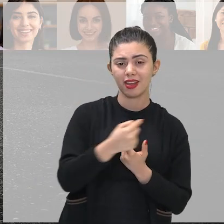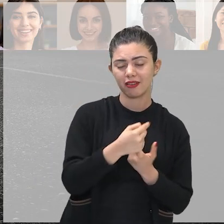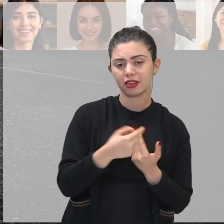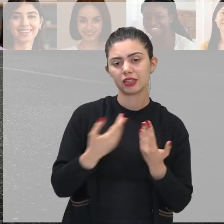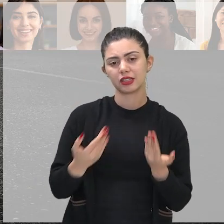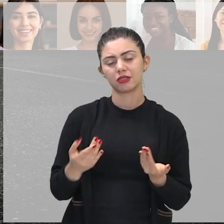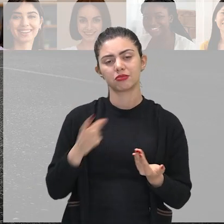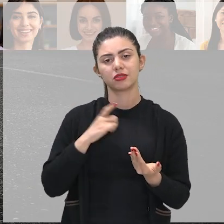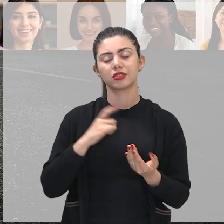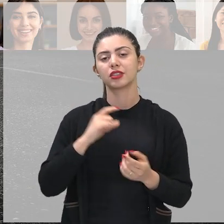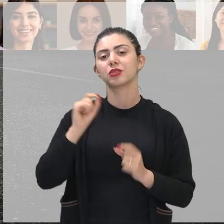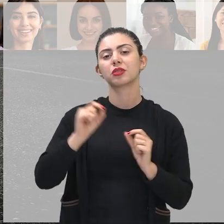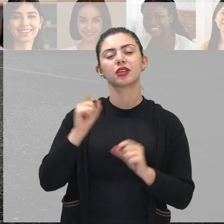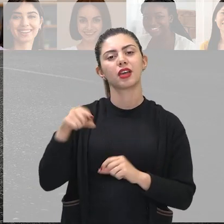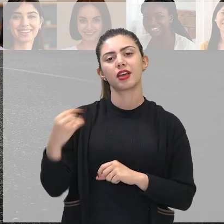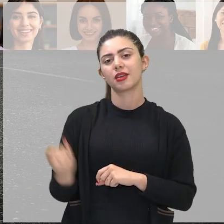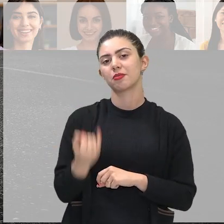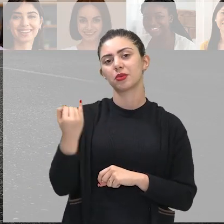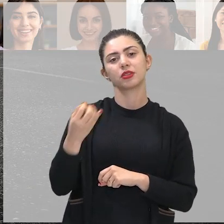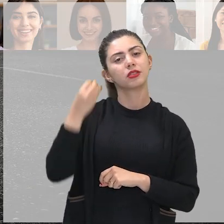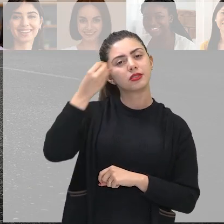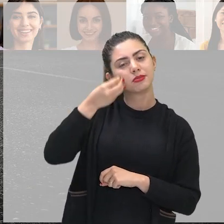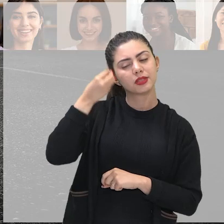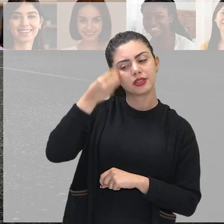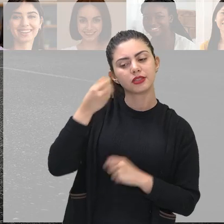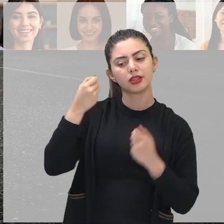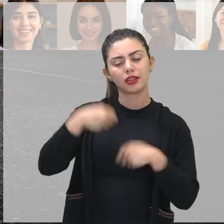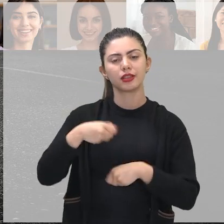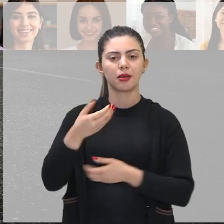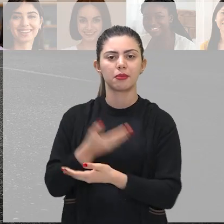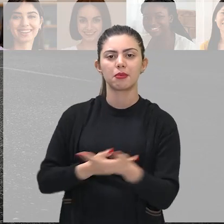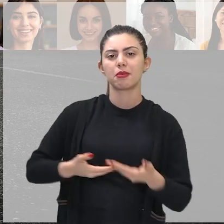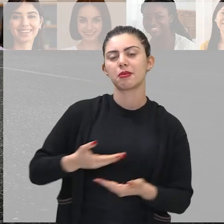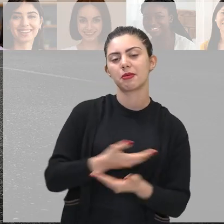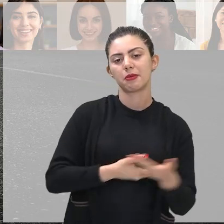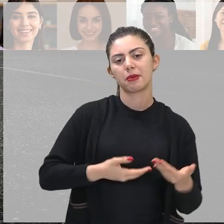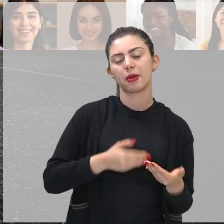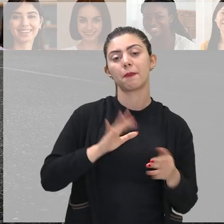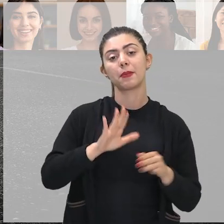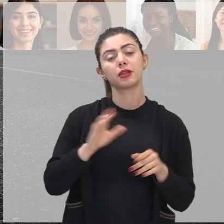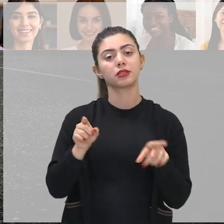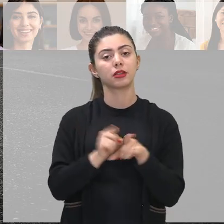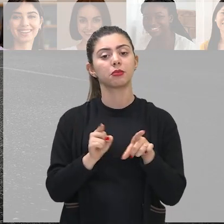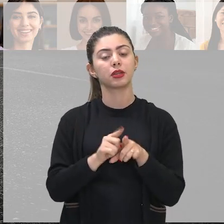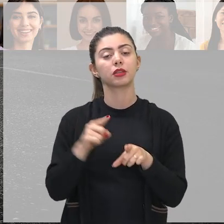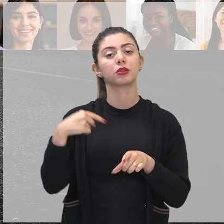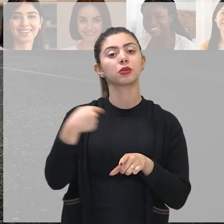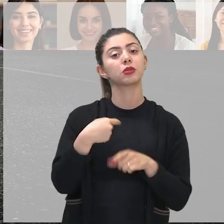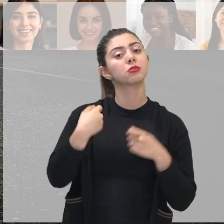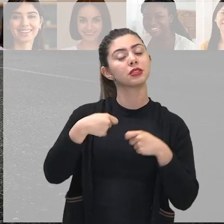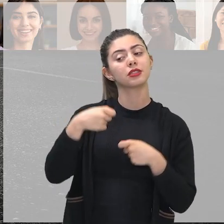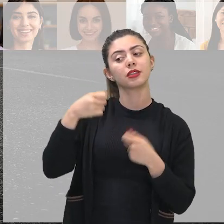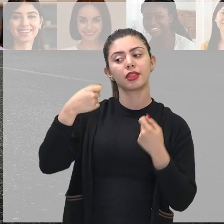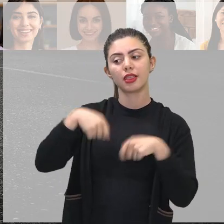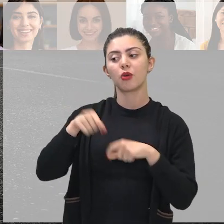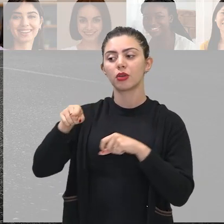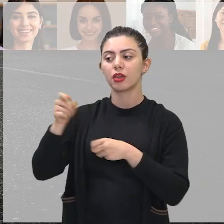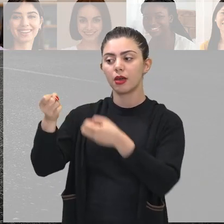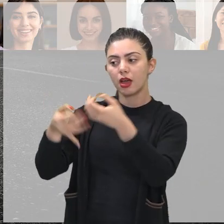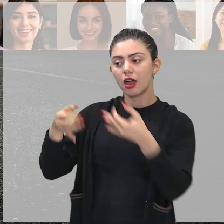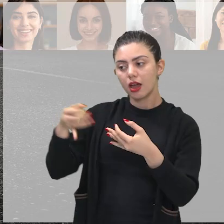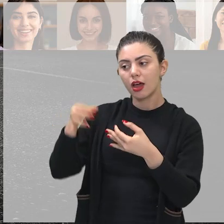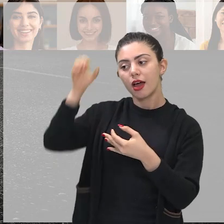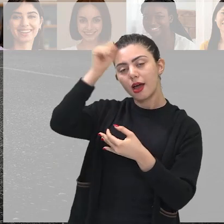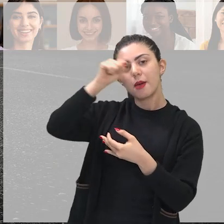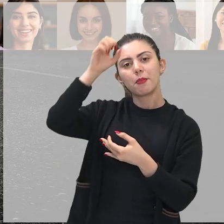temos algo muito importante para compartilhar, mas também algo que nós devemos aprender com o outro que é diferente da